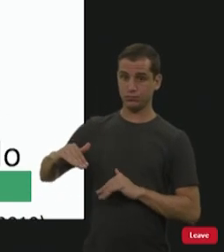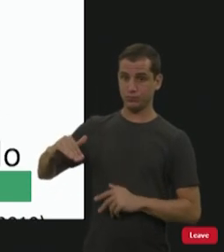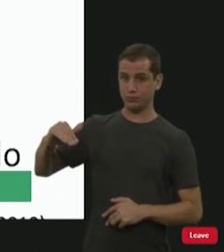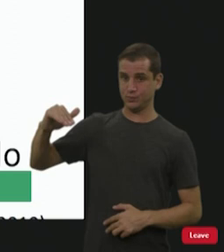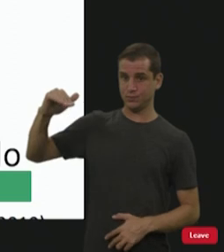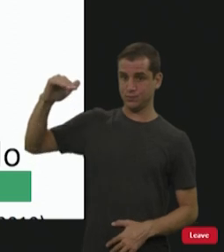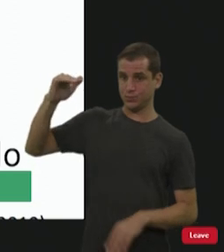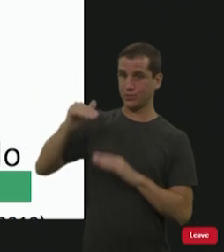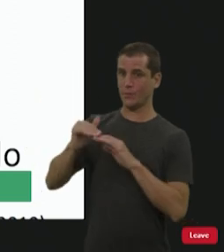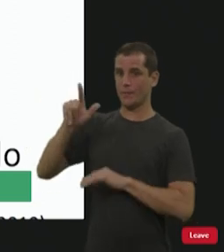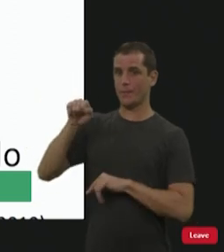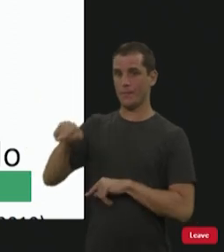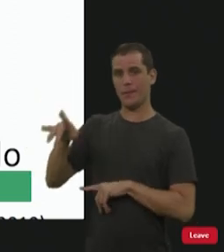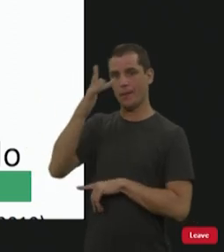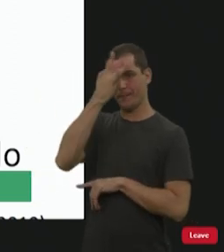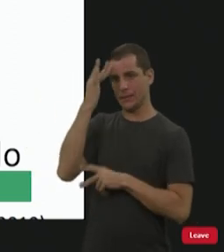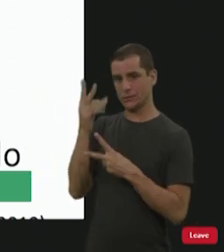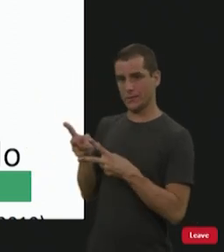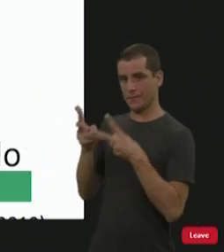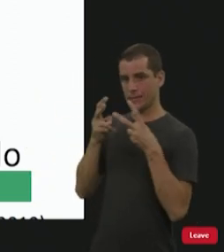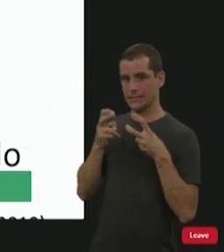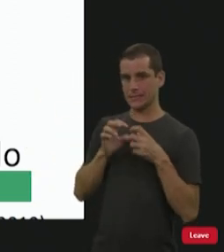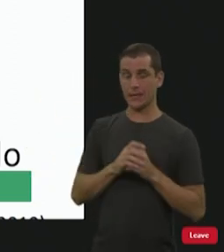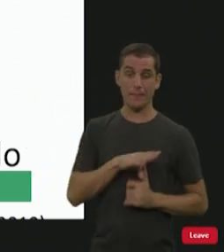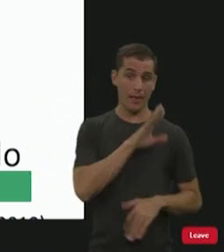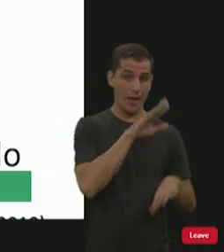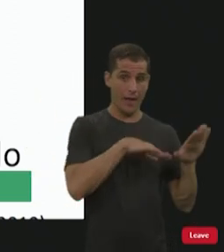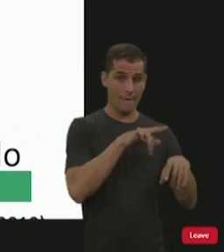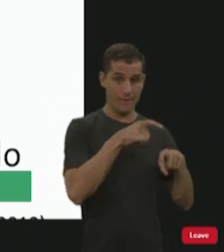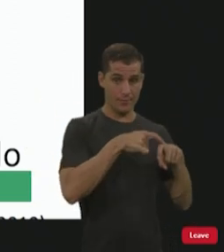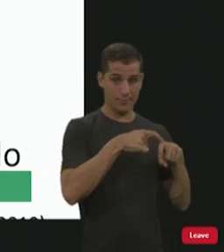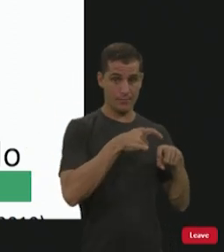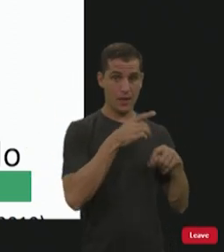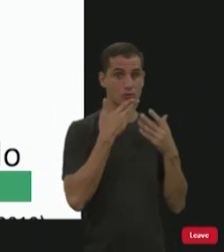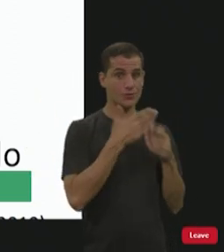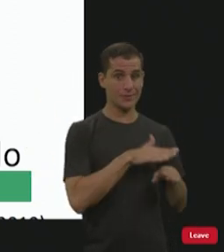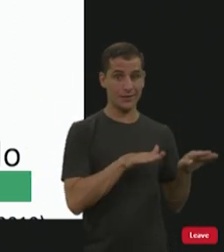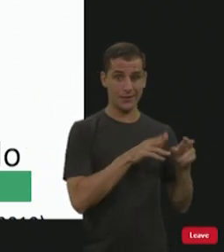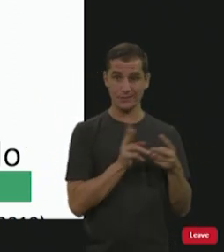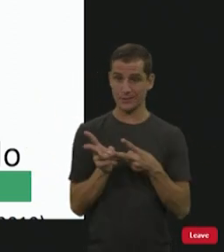Normalmente o pediatra acaba não vendo esses casos, mas os endocrinologistas clínicos.